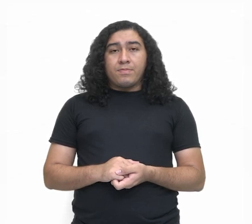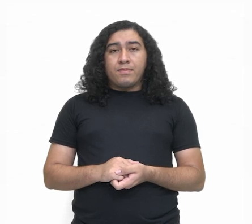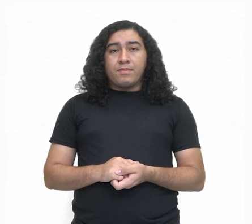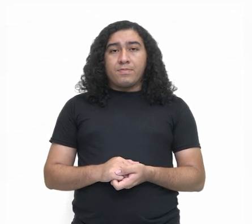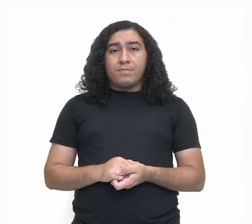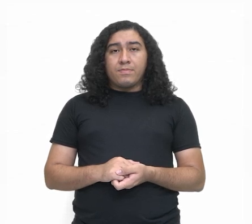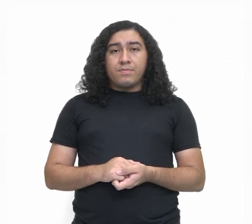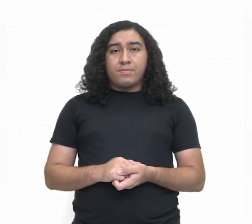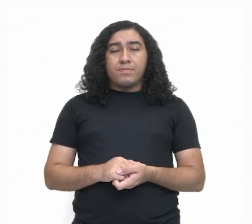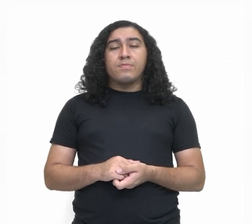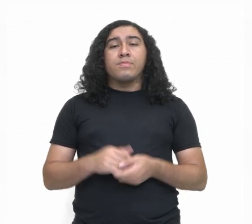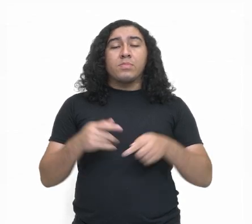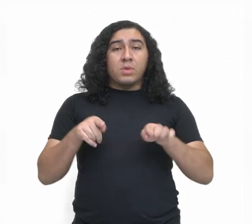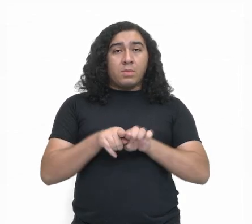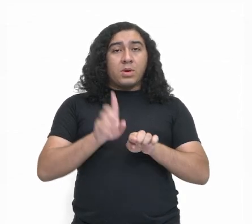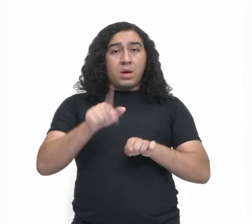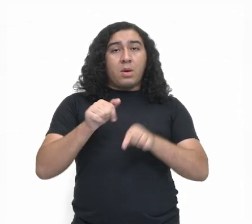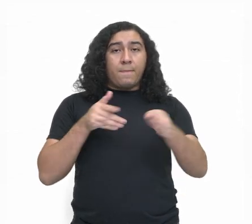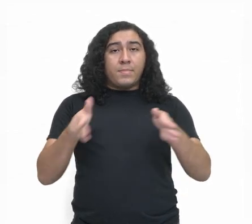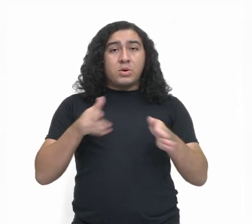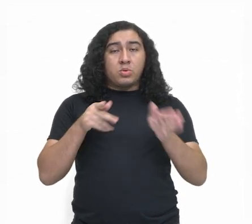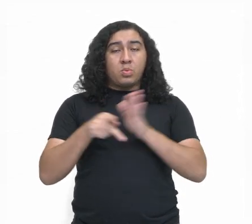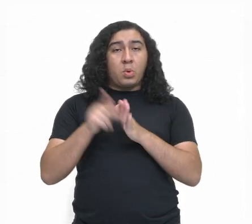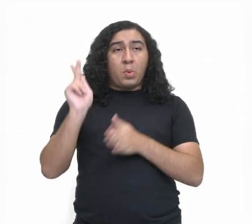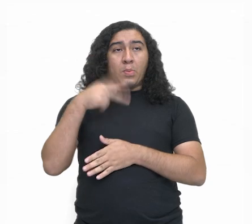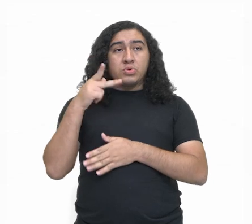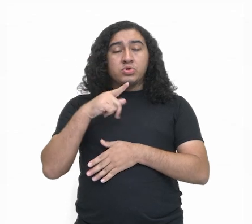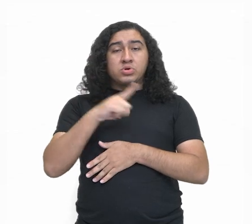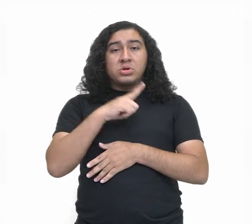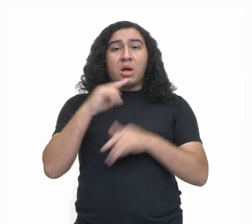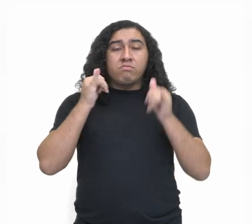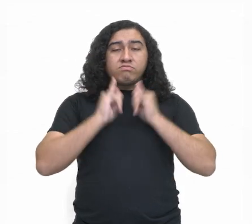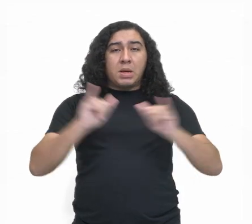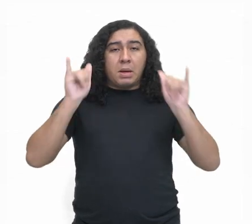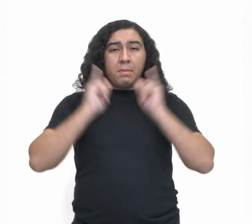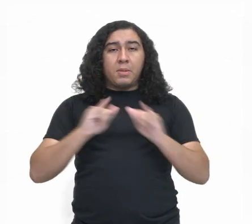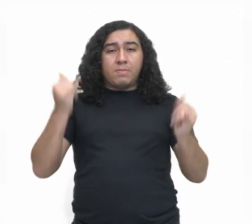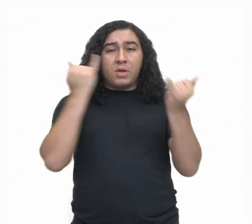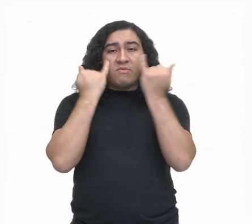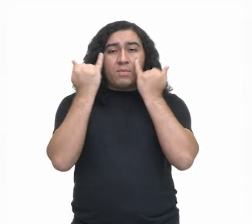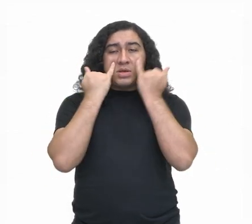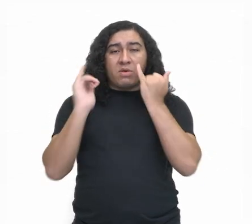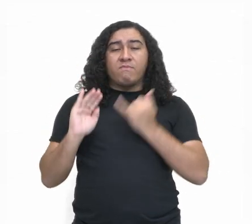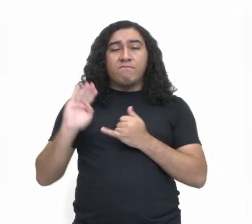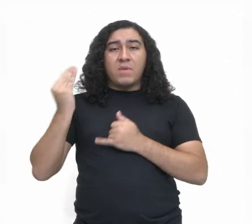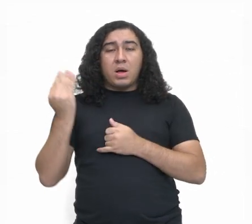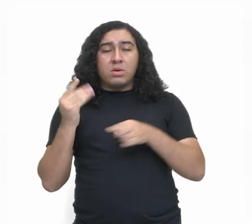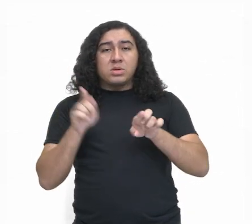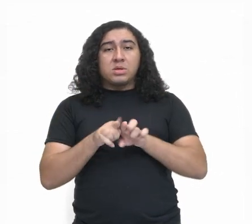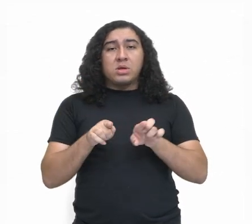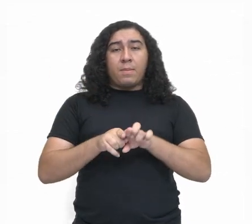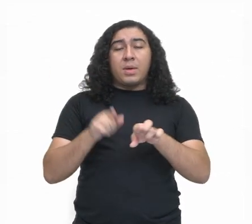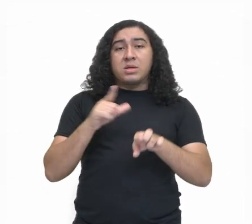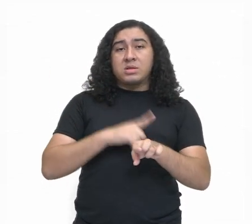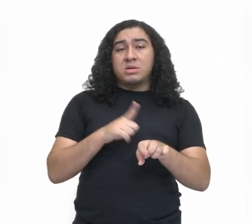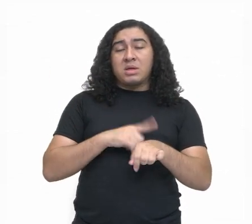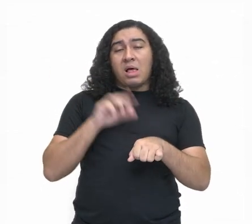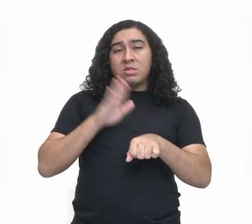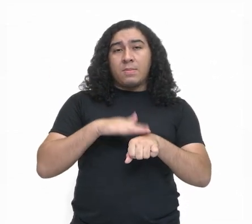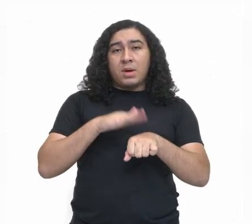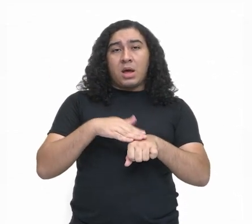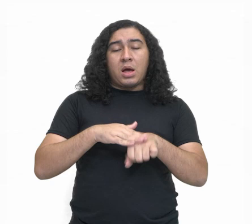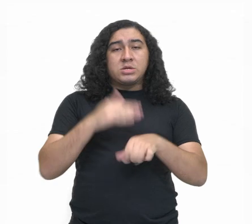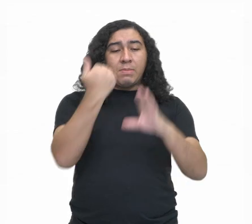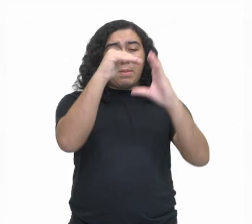de campanhas políticas, trazendo fake news, né? Criando mentiras, robôs, né? Para ganhar